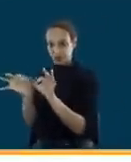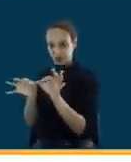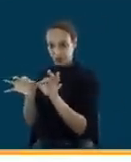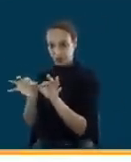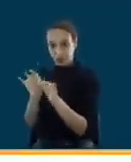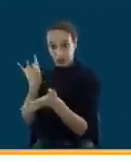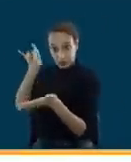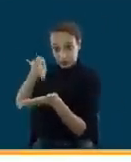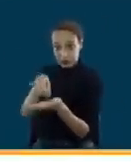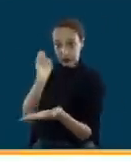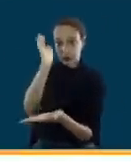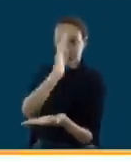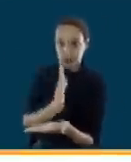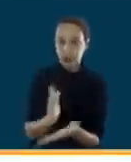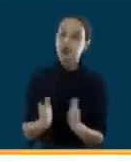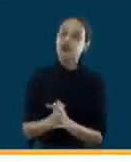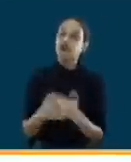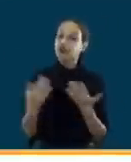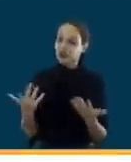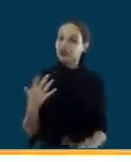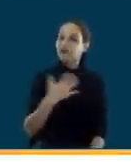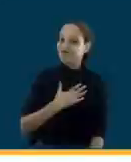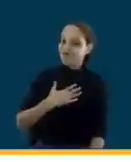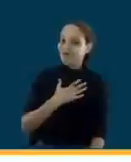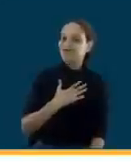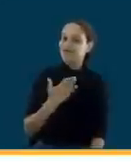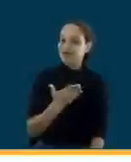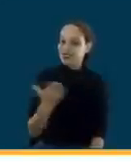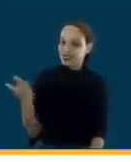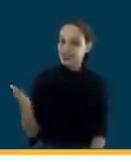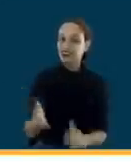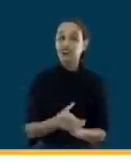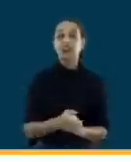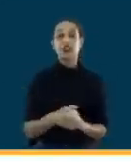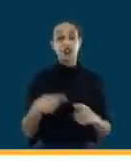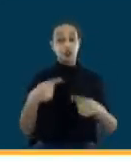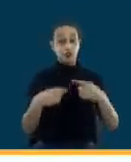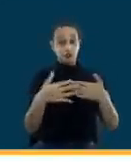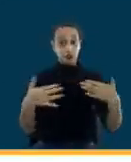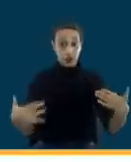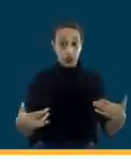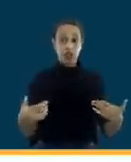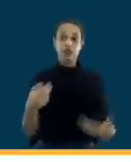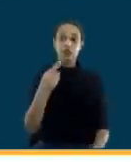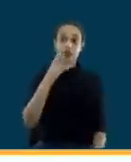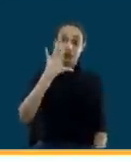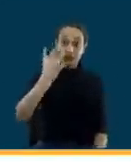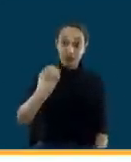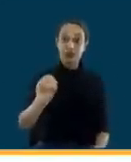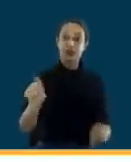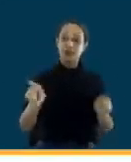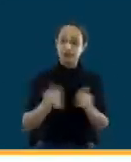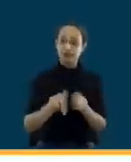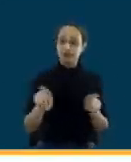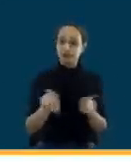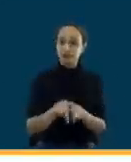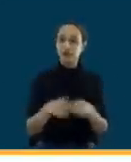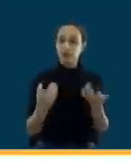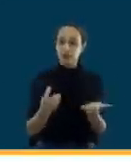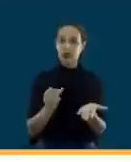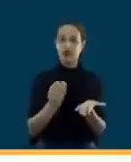assim, o registro da minha admiração aos parlamentares também do nosso Estado, que também deram as suas